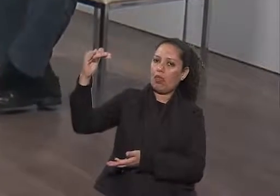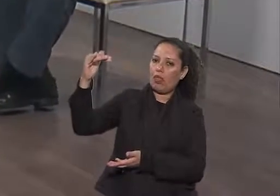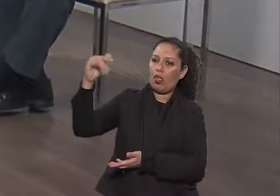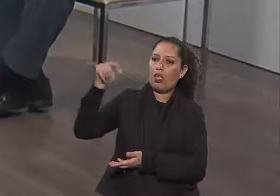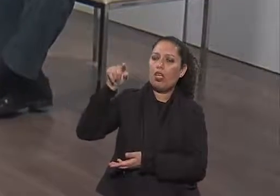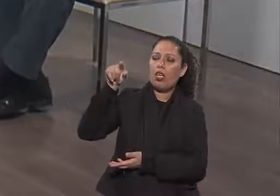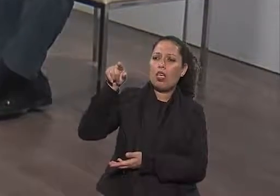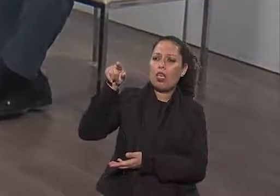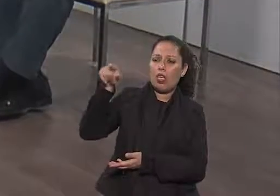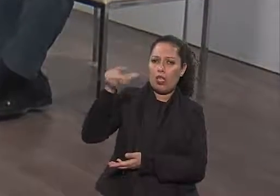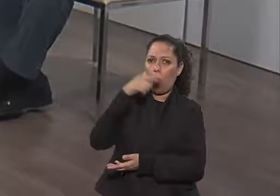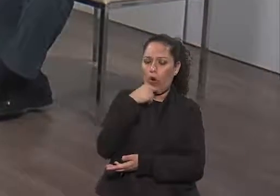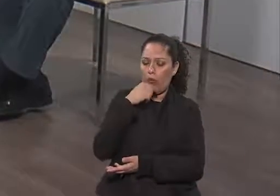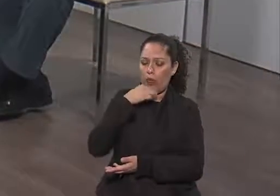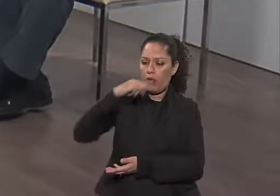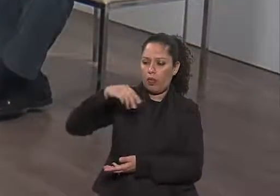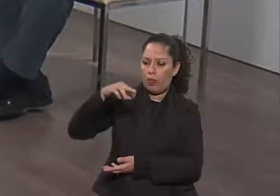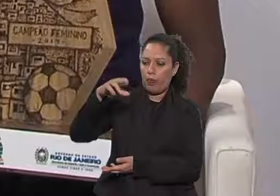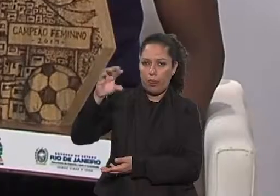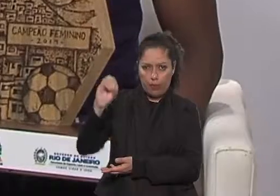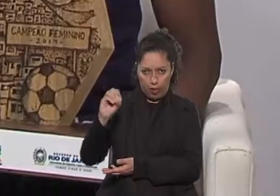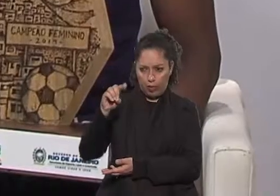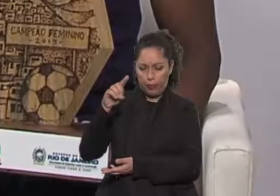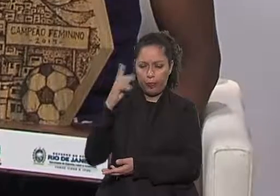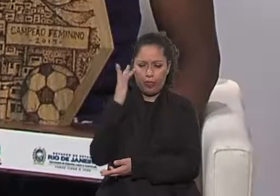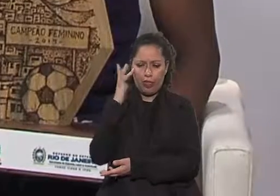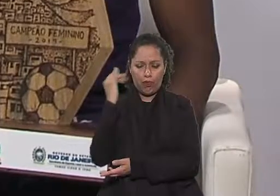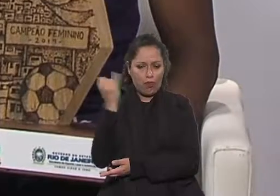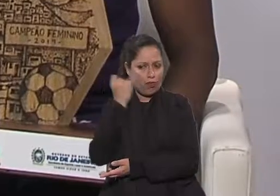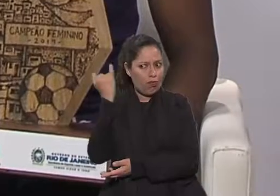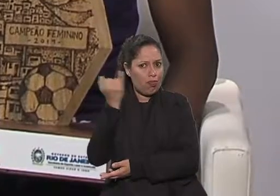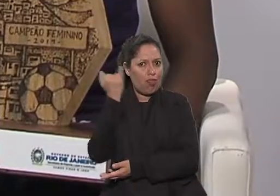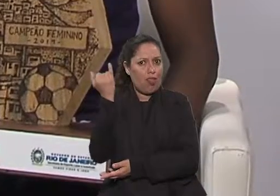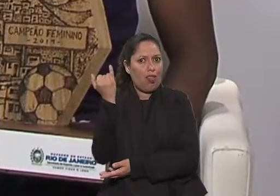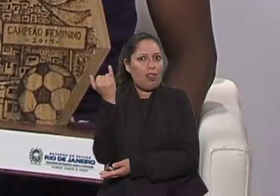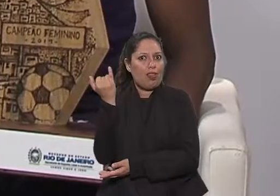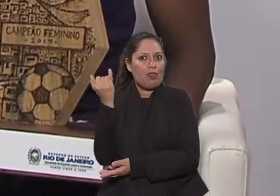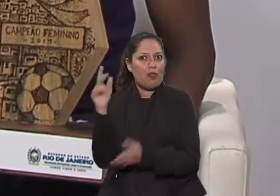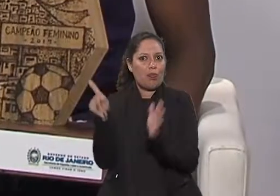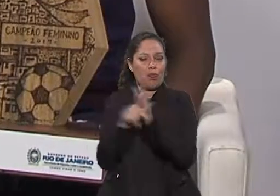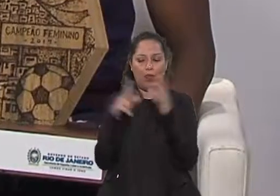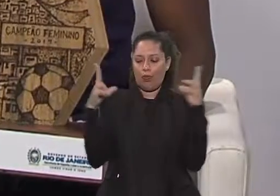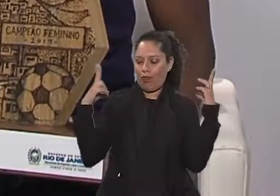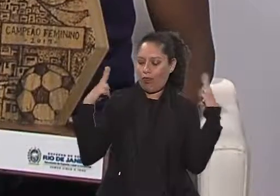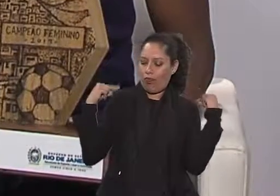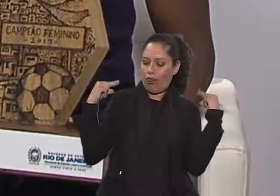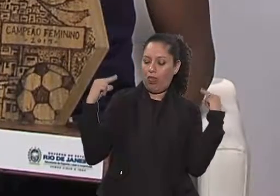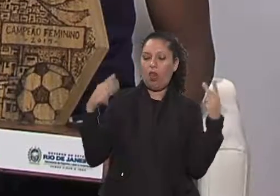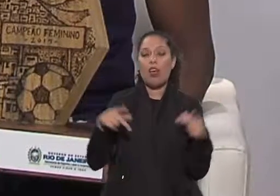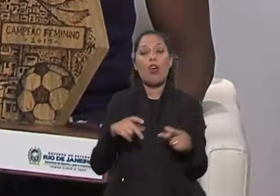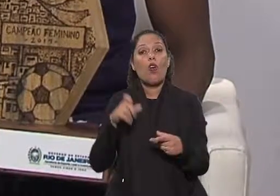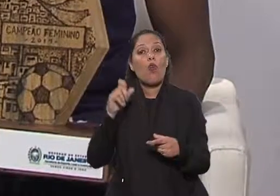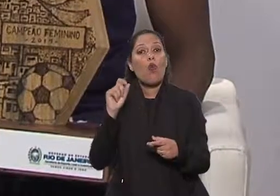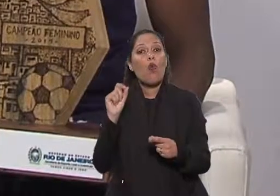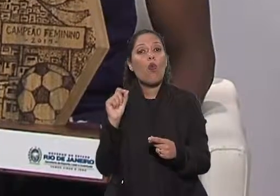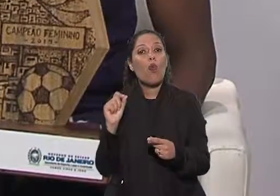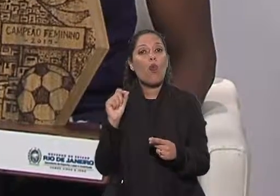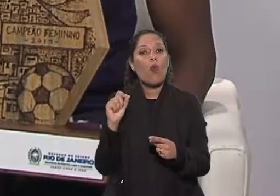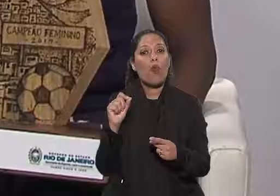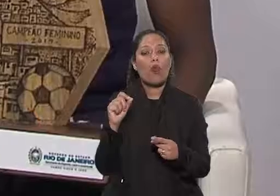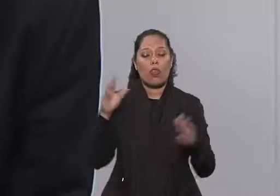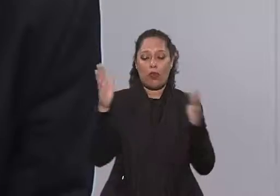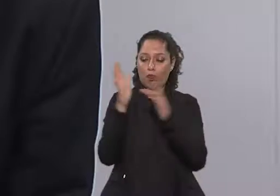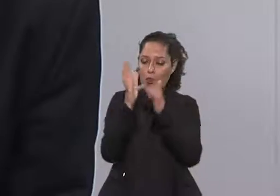é eu achei bem interessante que você tem dois pontos turísticos do rio de janeiro em que o mundo inteiro conhece povado é que o pão de